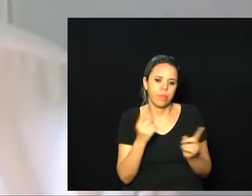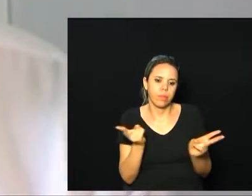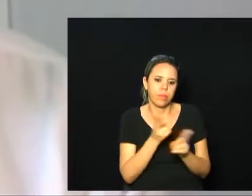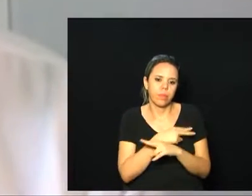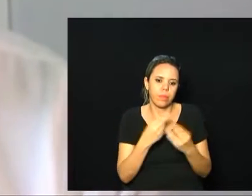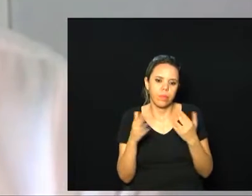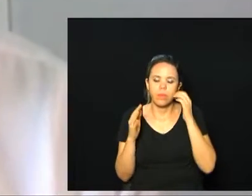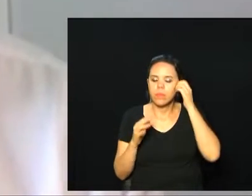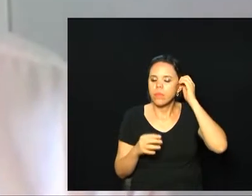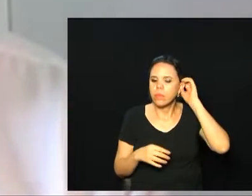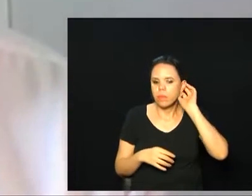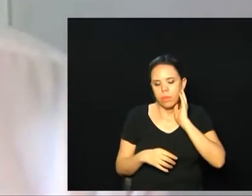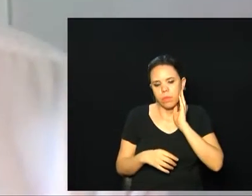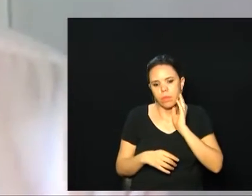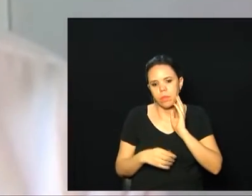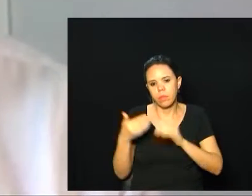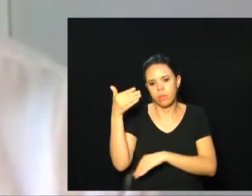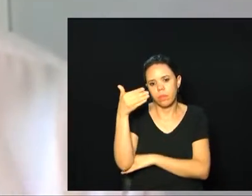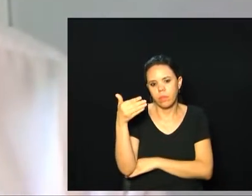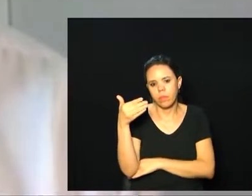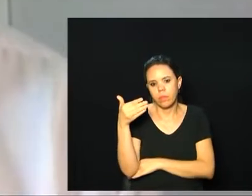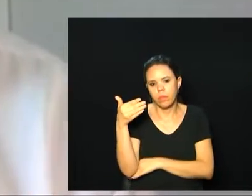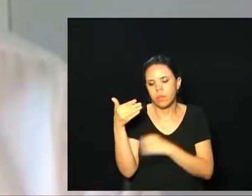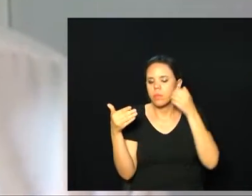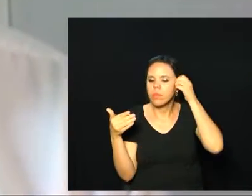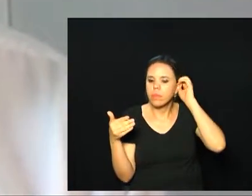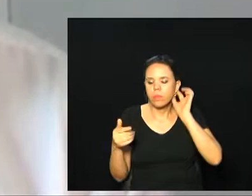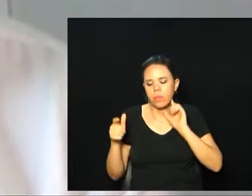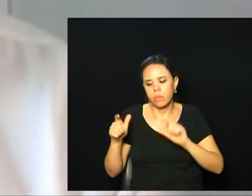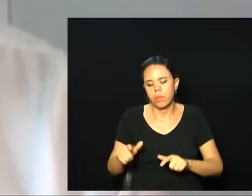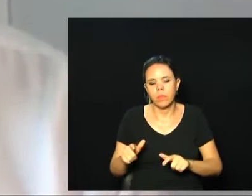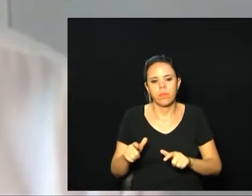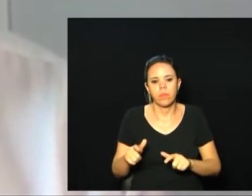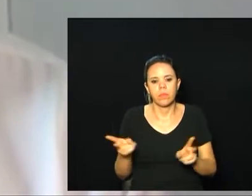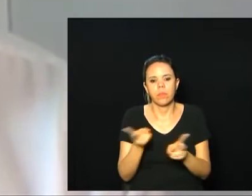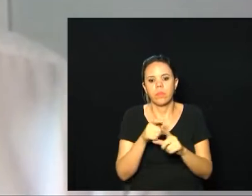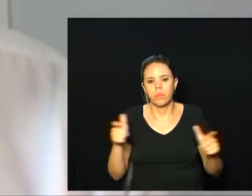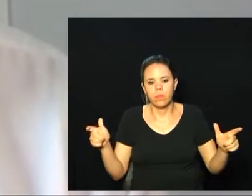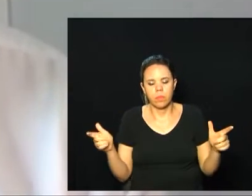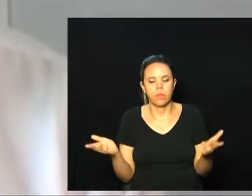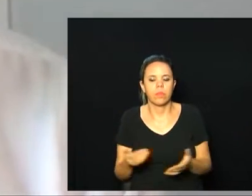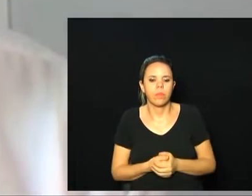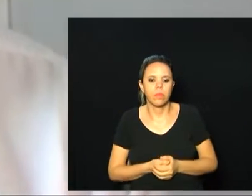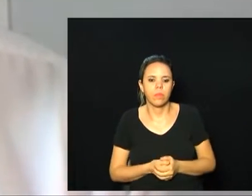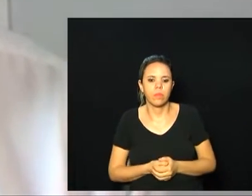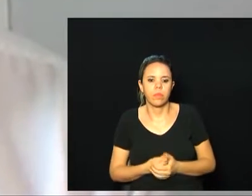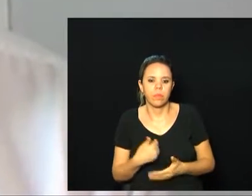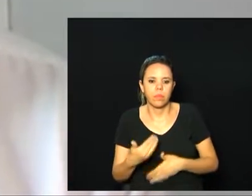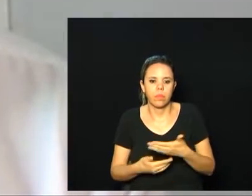abertas. Se eu vou optar por um hotel, eu vou optar por um hotel que eu esteja num lugar mais amplo, mais arejado. E assim